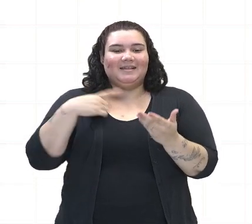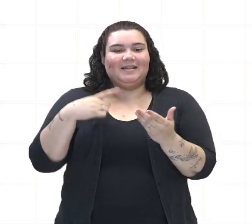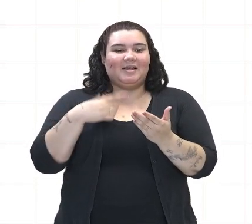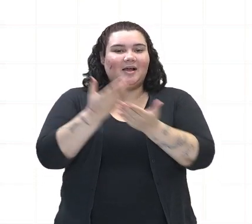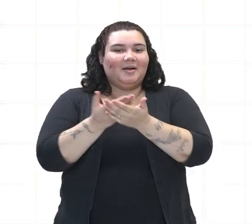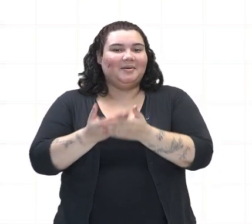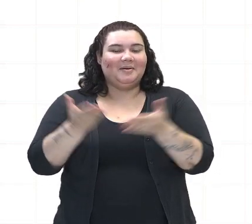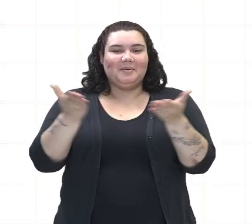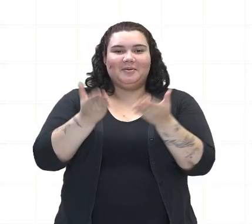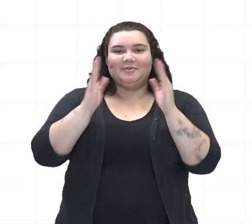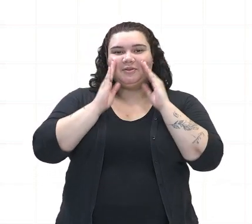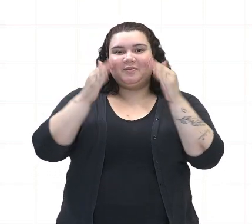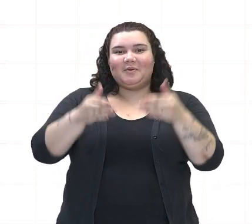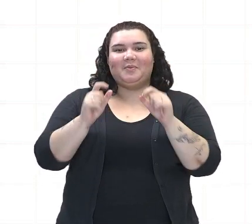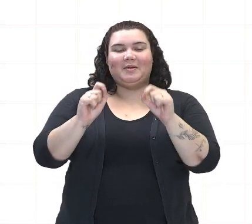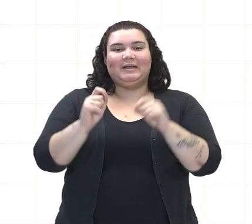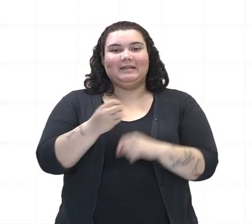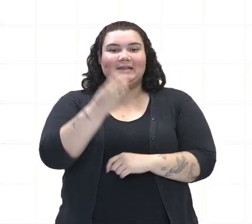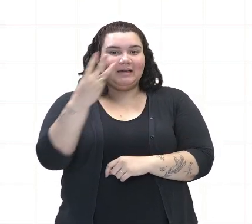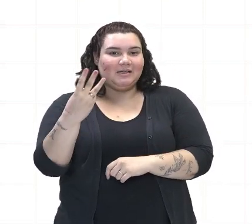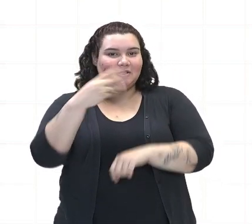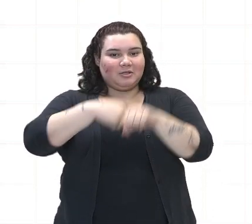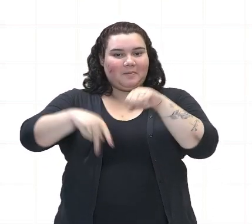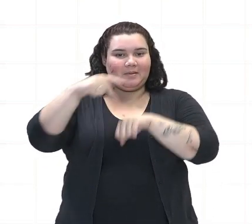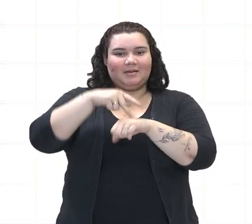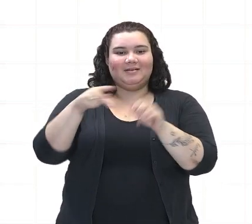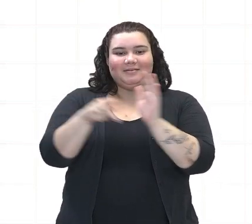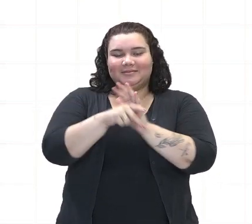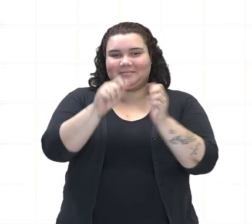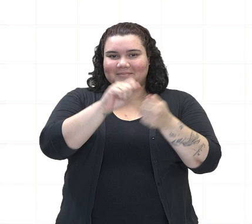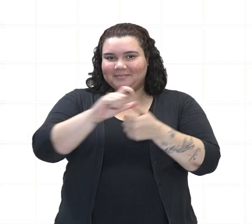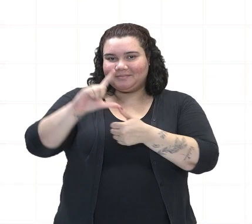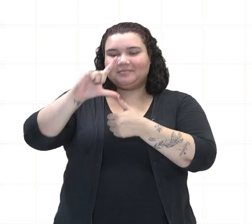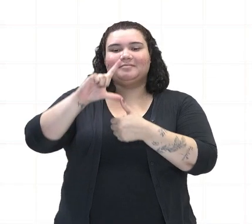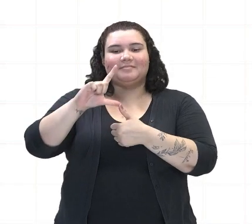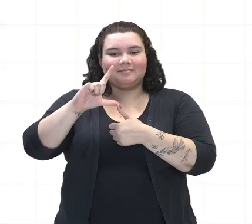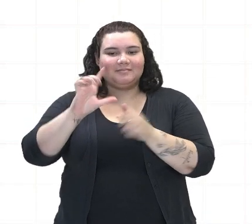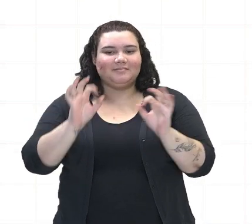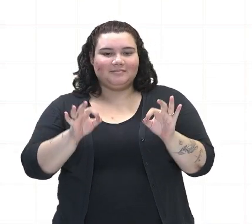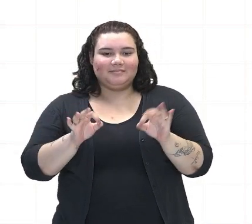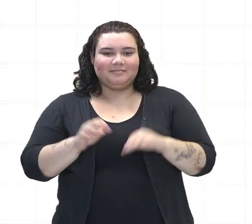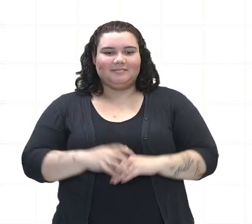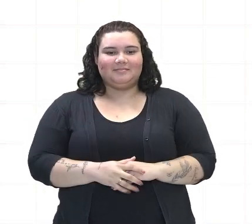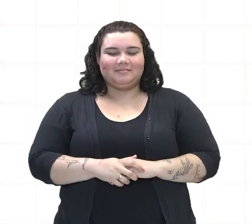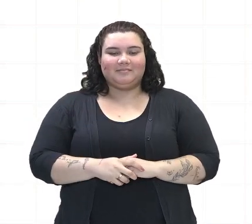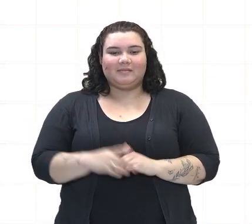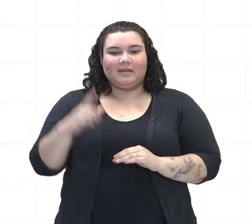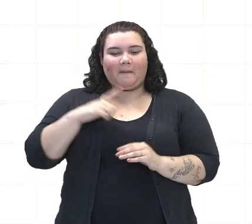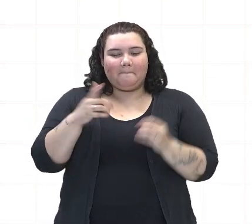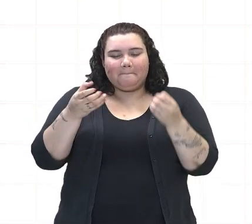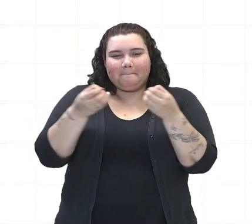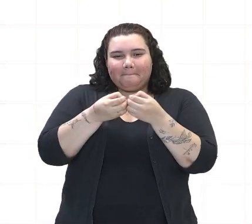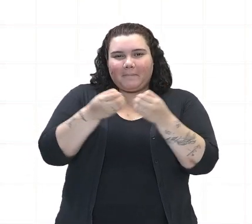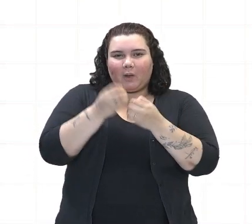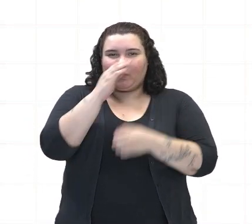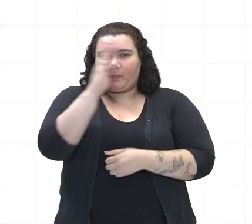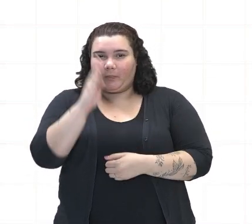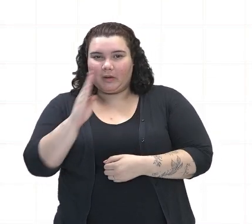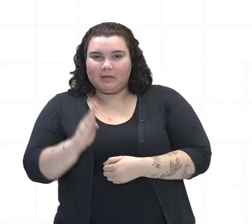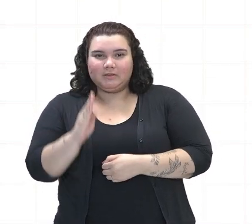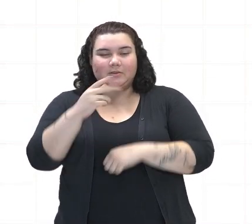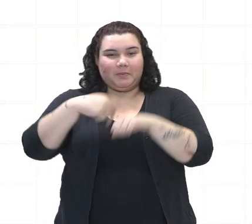vai falar sobre 3 países da América Latina que pertencem aí, ficam bem pertinho do Brasil,